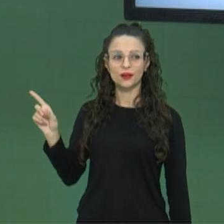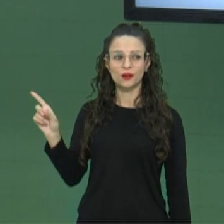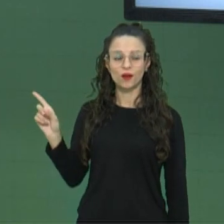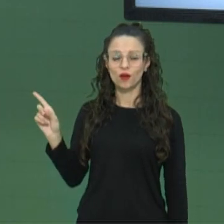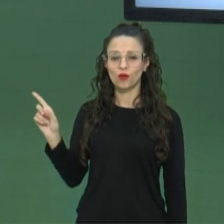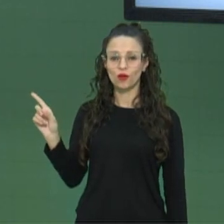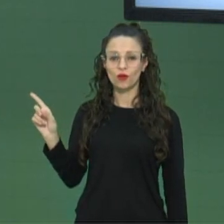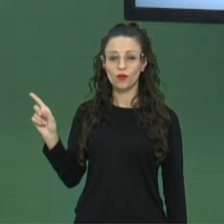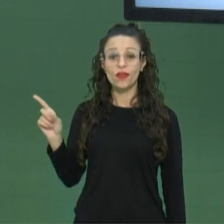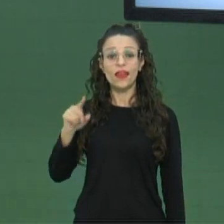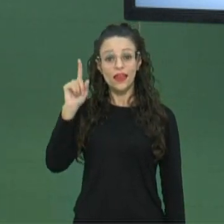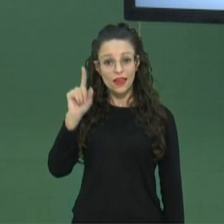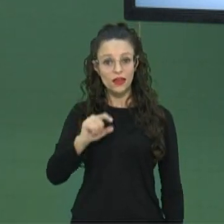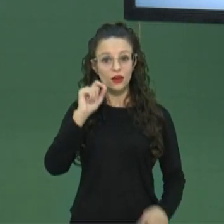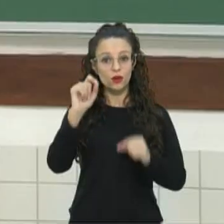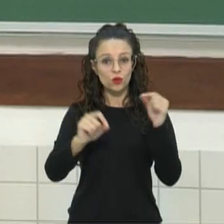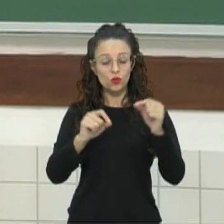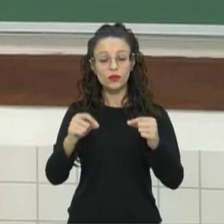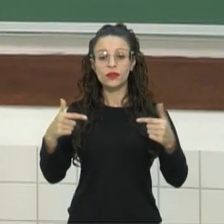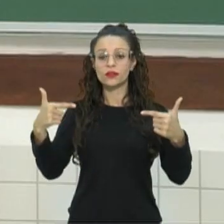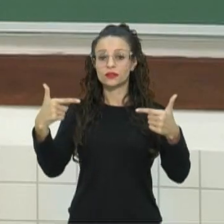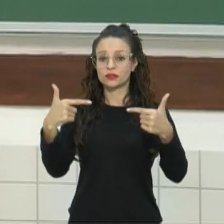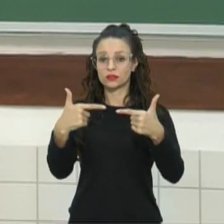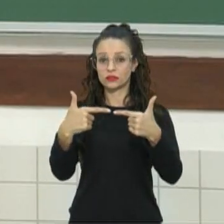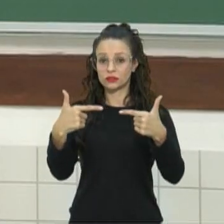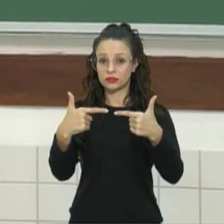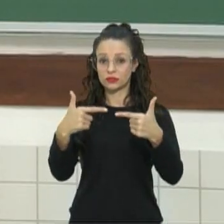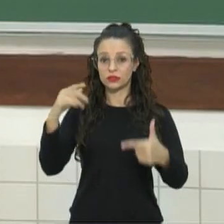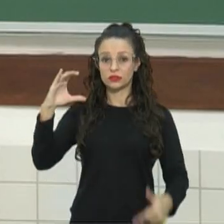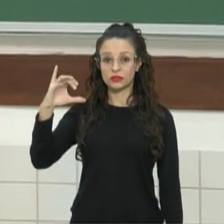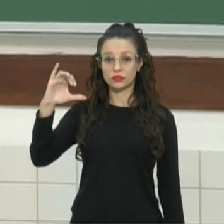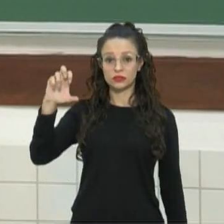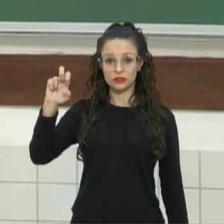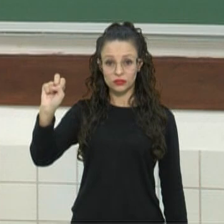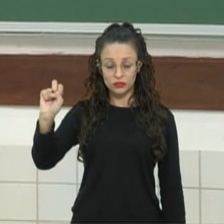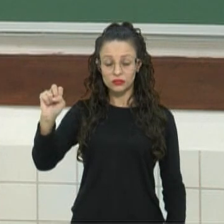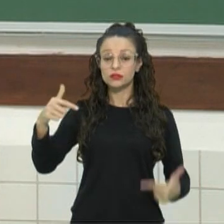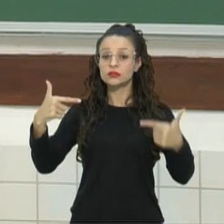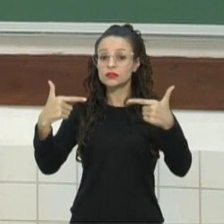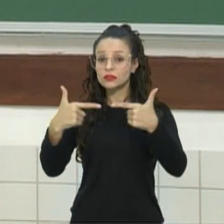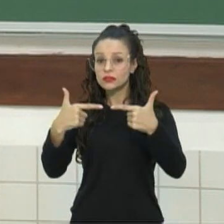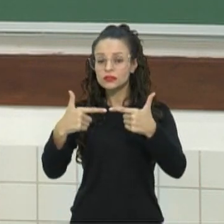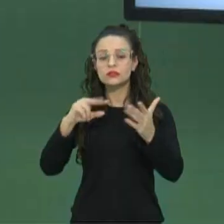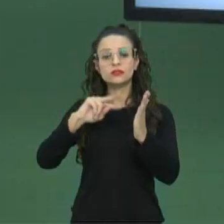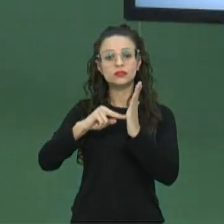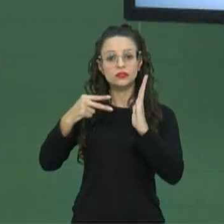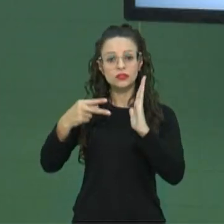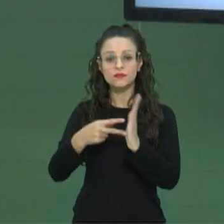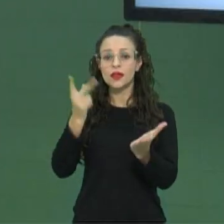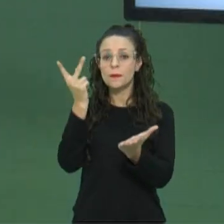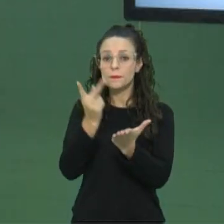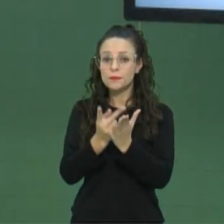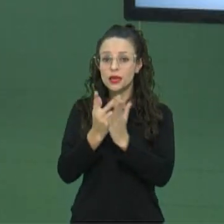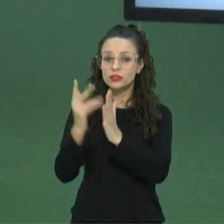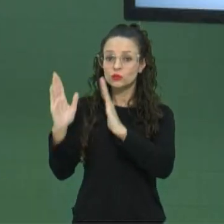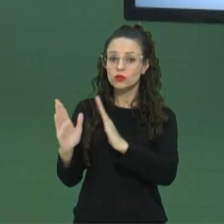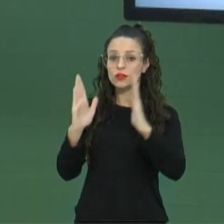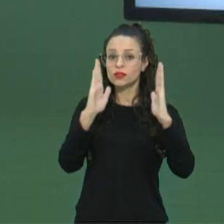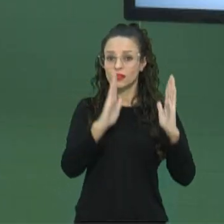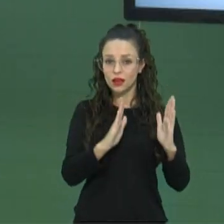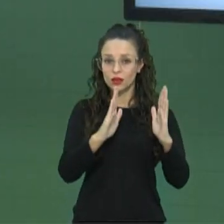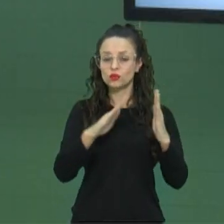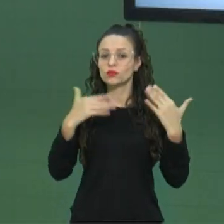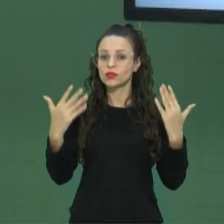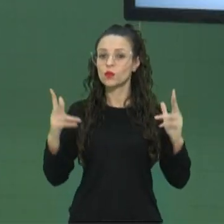galera, são os isômeros cis, é o isômero cis. Cis significa mesmo lado, né? Então